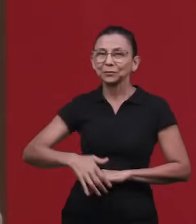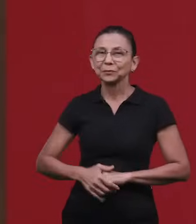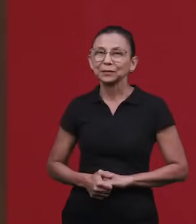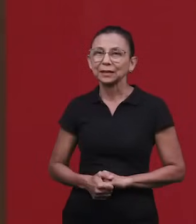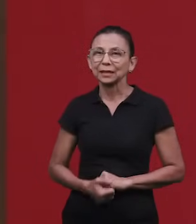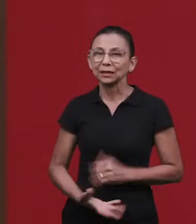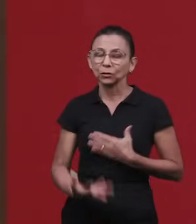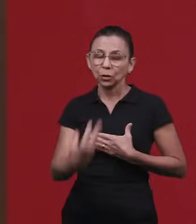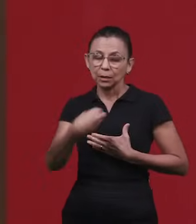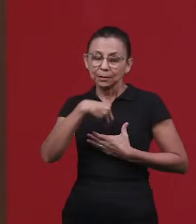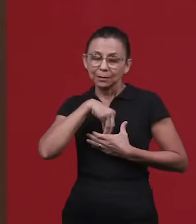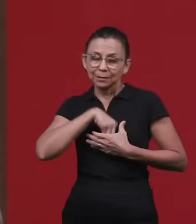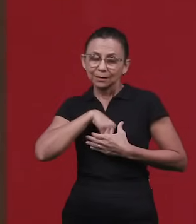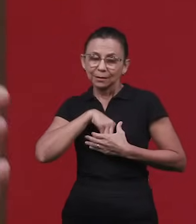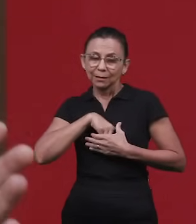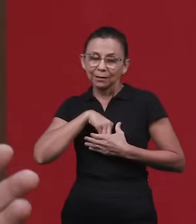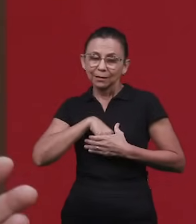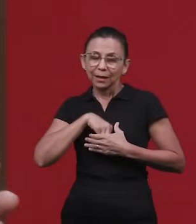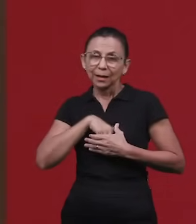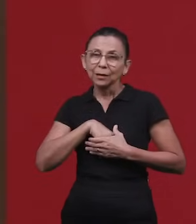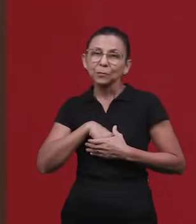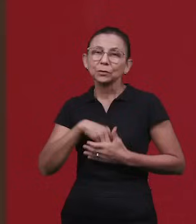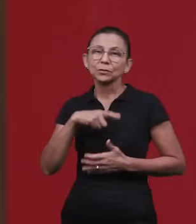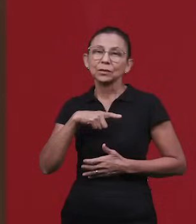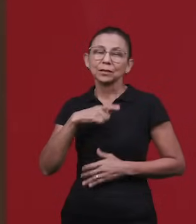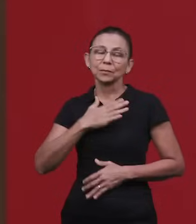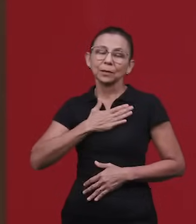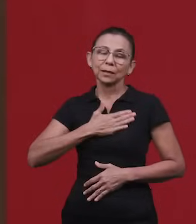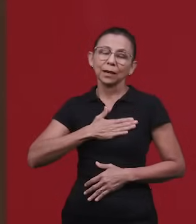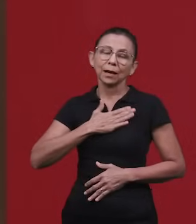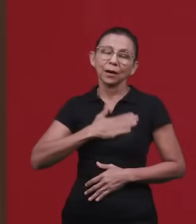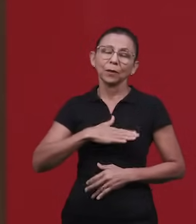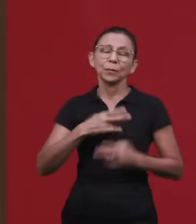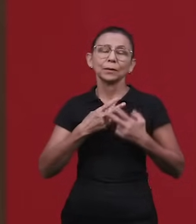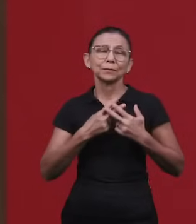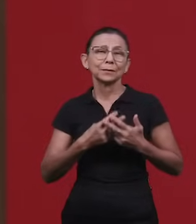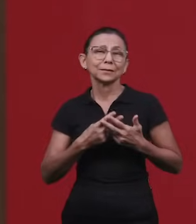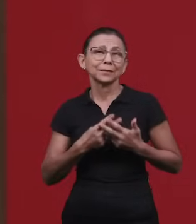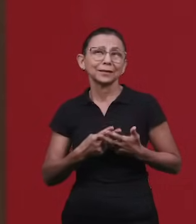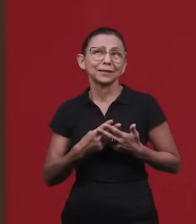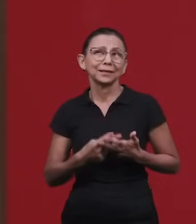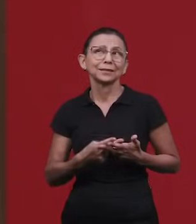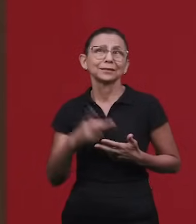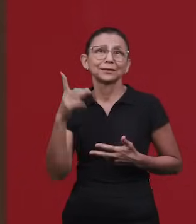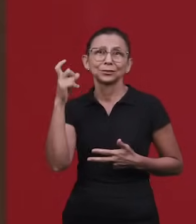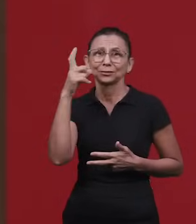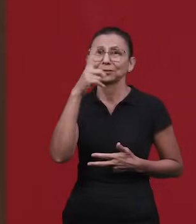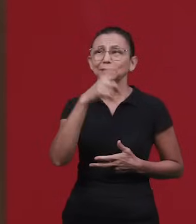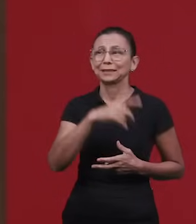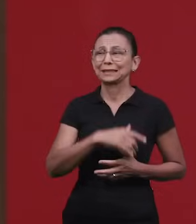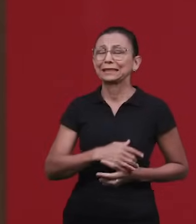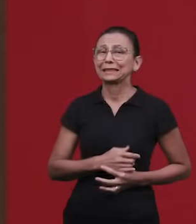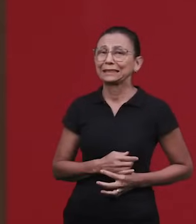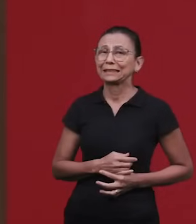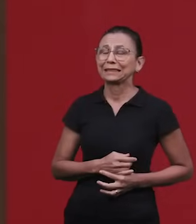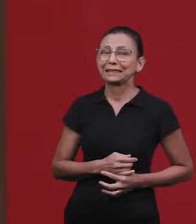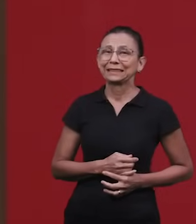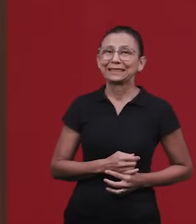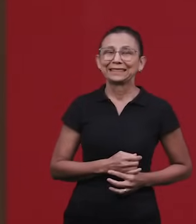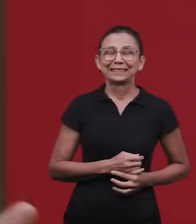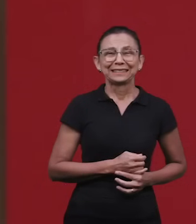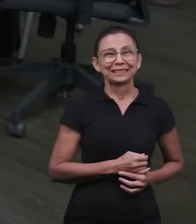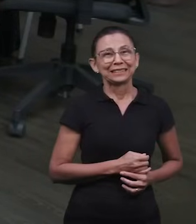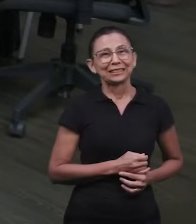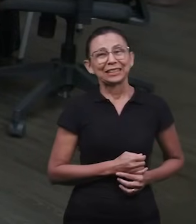seja produzido em nós. Em relação à família, a temperança, como é que você vai ter paciência, aquela coisa, é difícil.